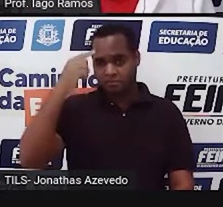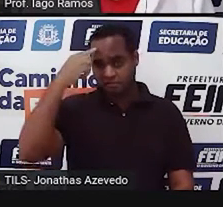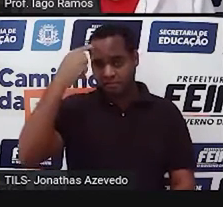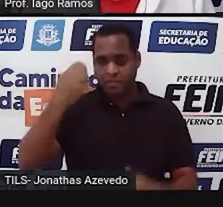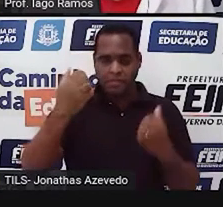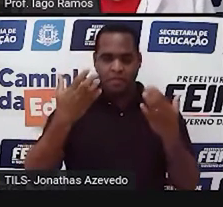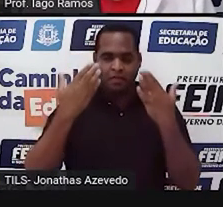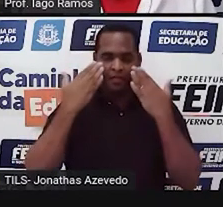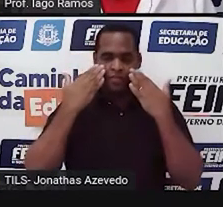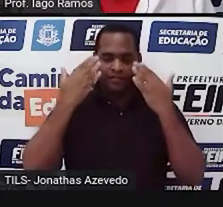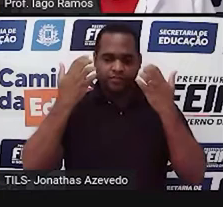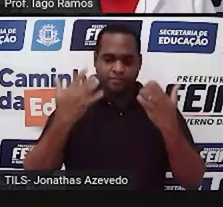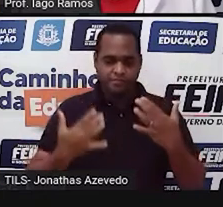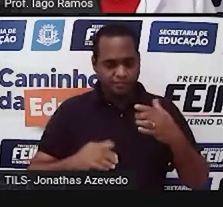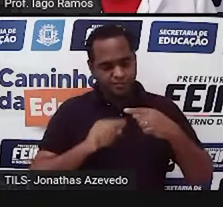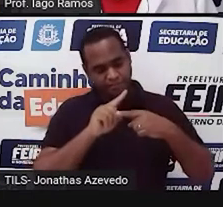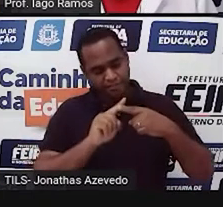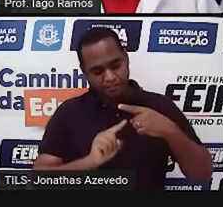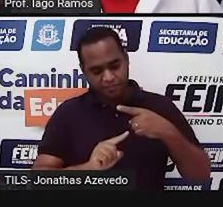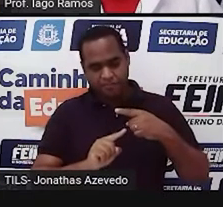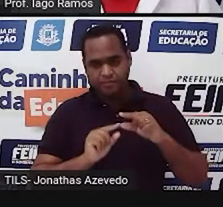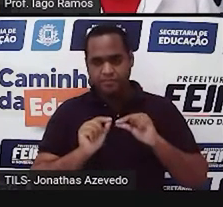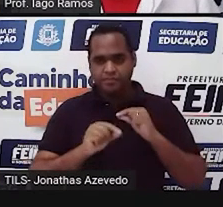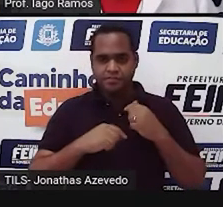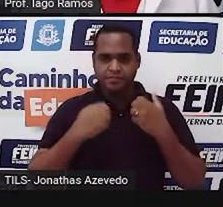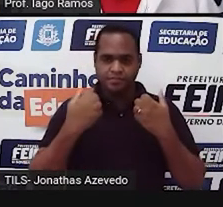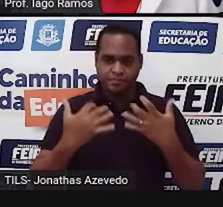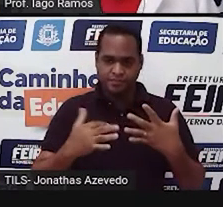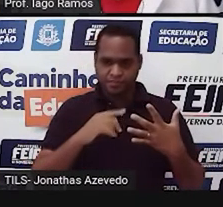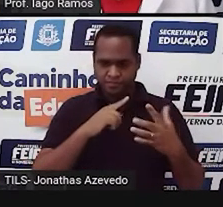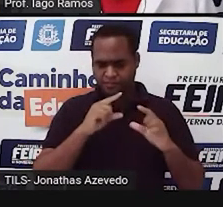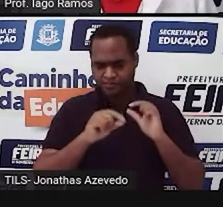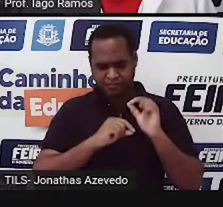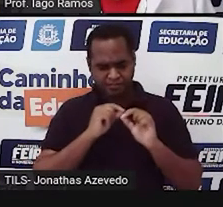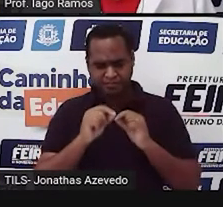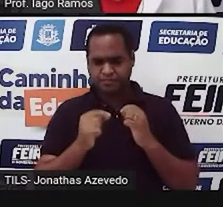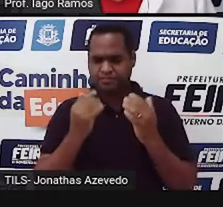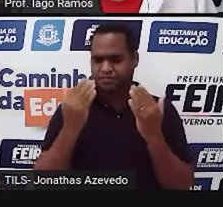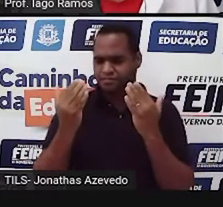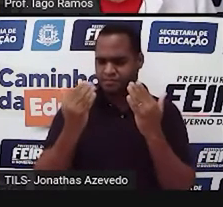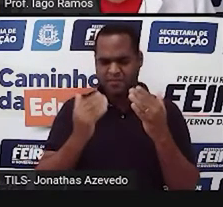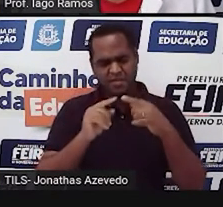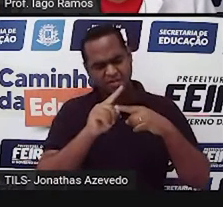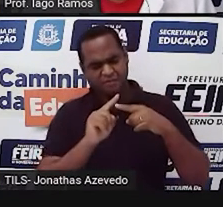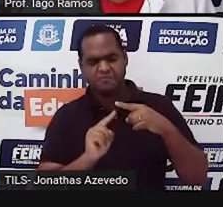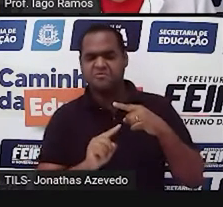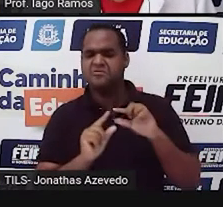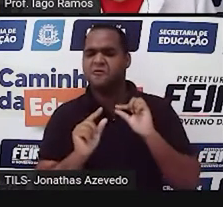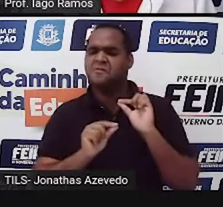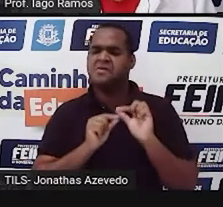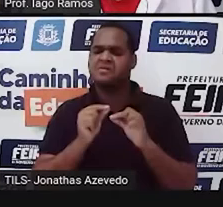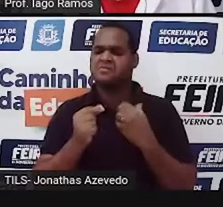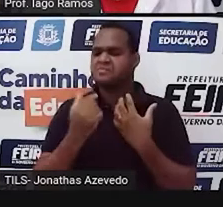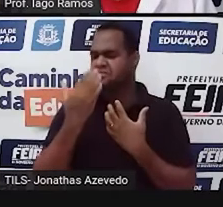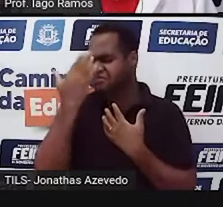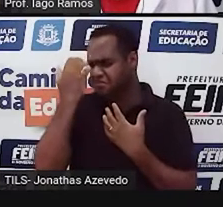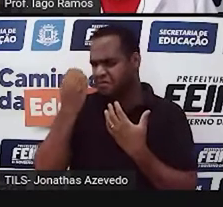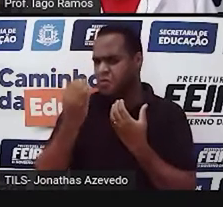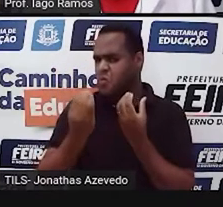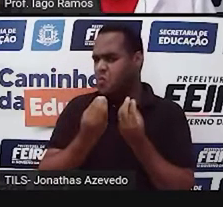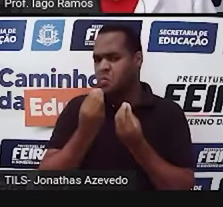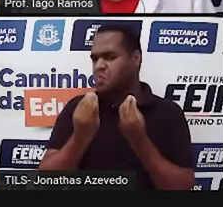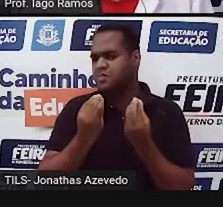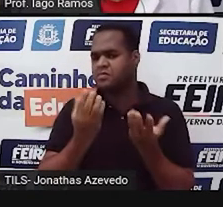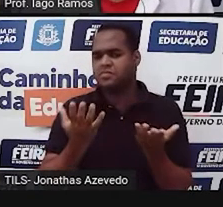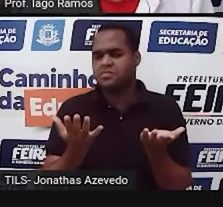na sua representação fracionária faça um professor números racionais que os números são esses O que é esse negócio de